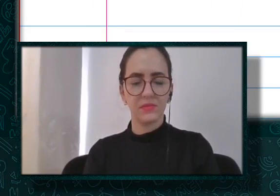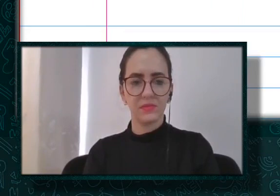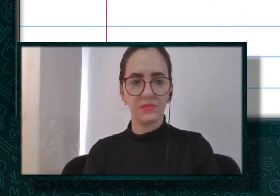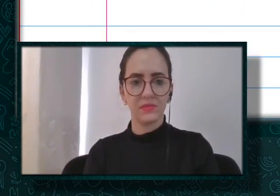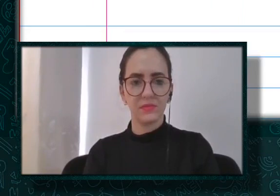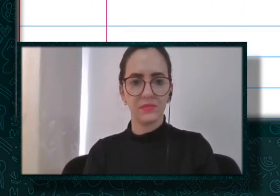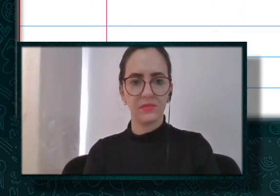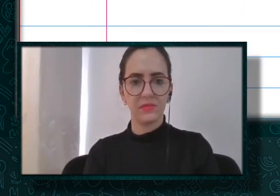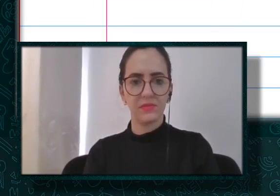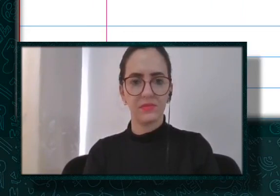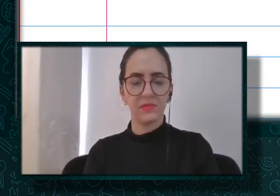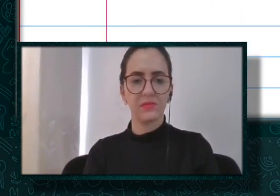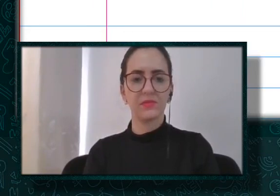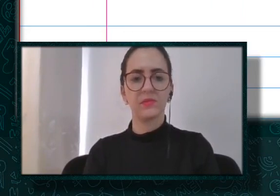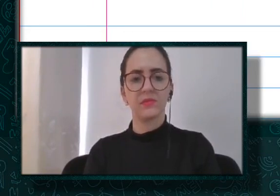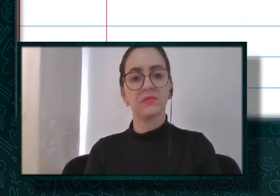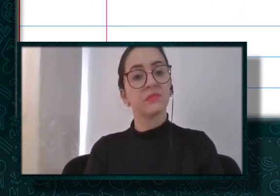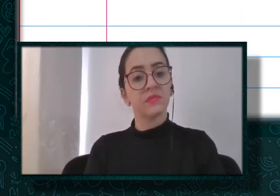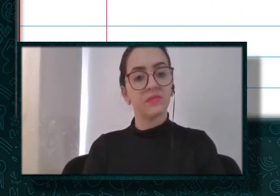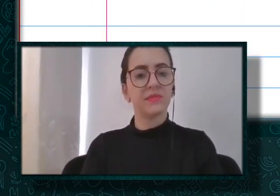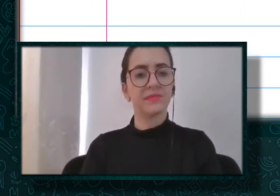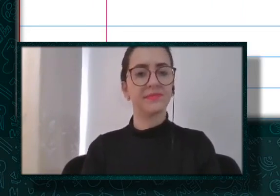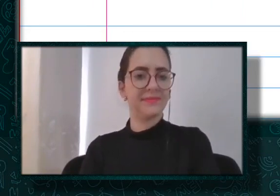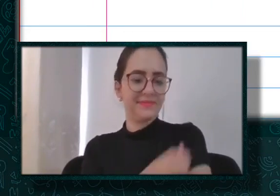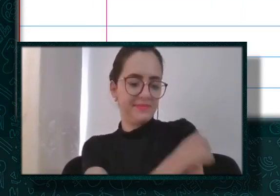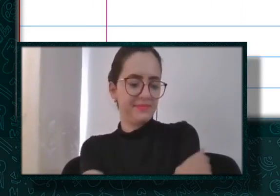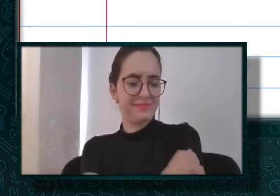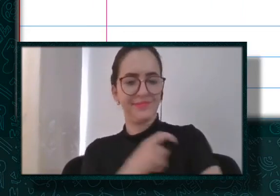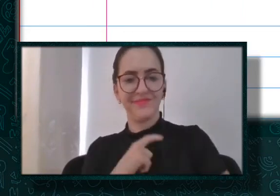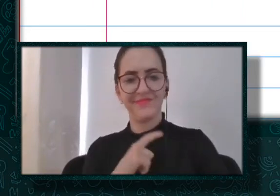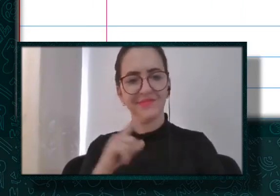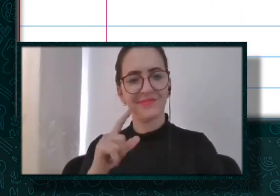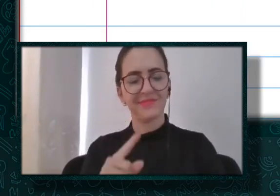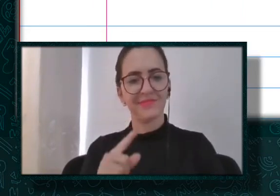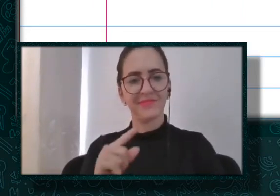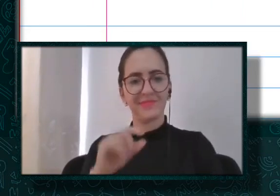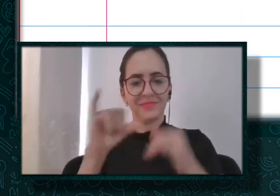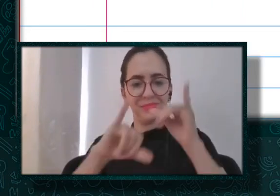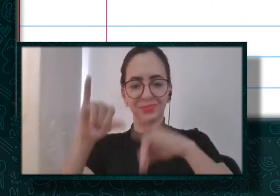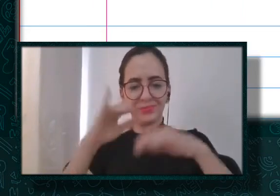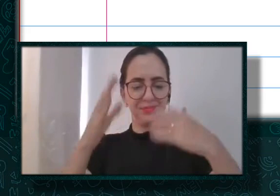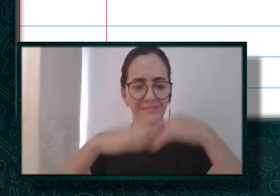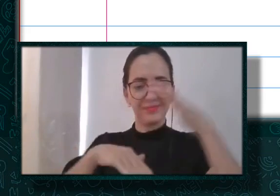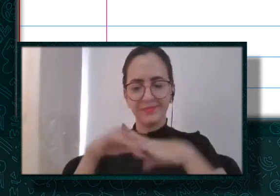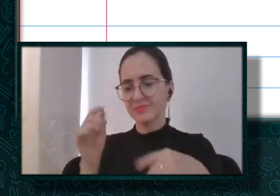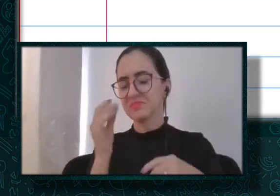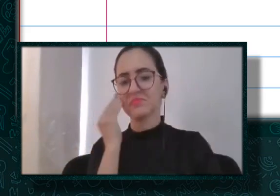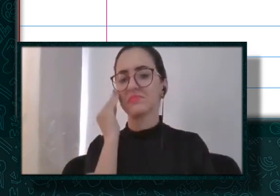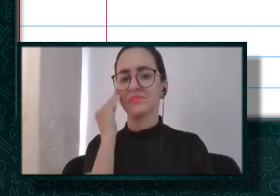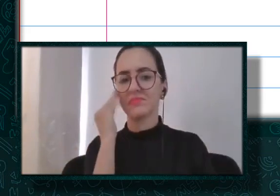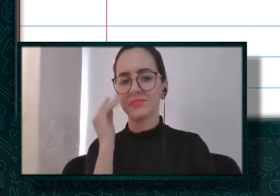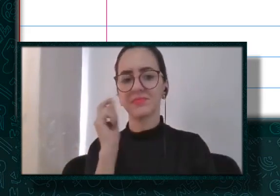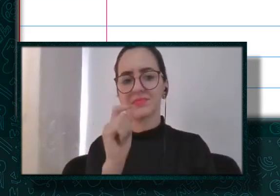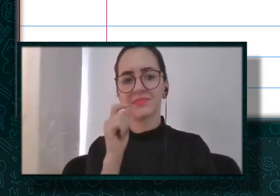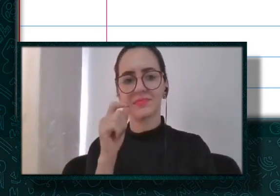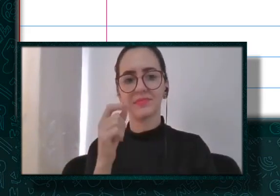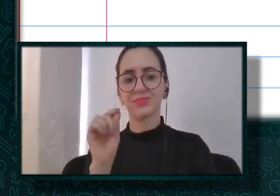Olha lá. Um aluno, durante uma aula prática de química, resolveu misturar